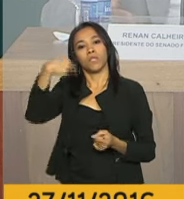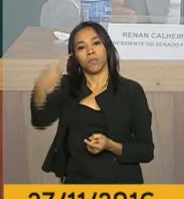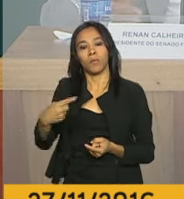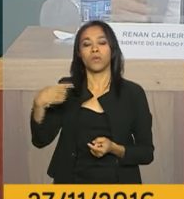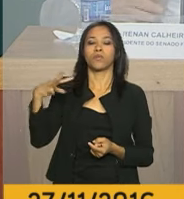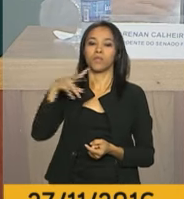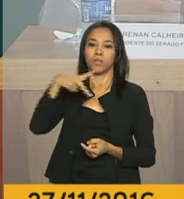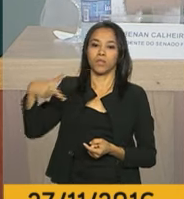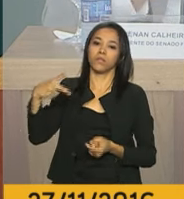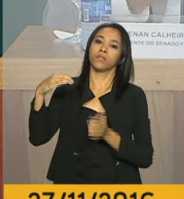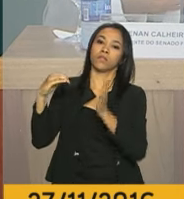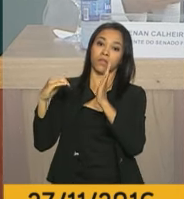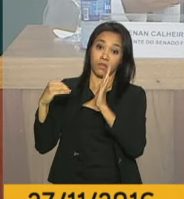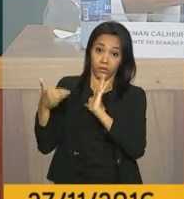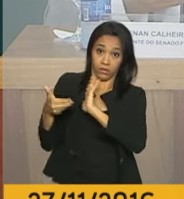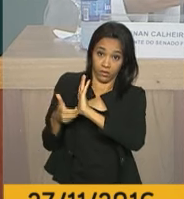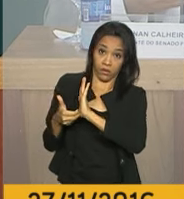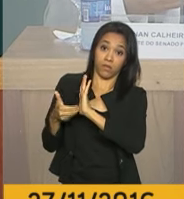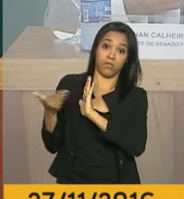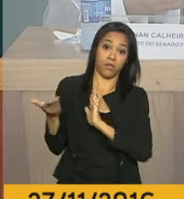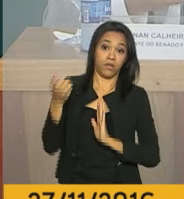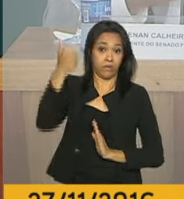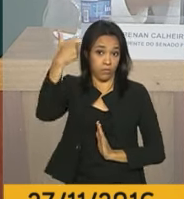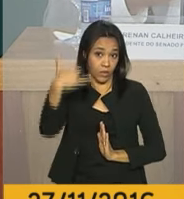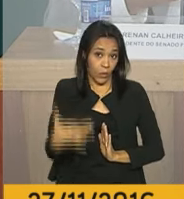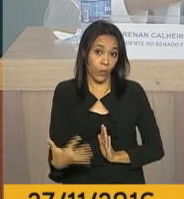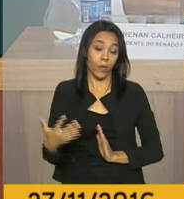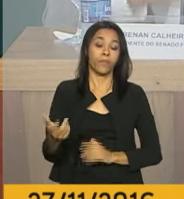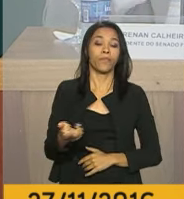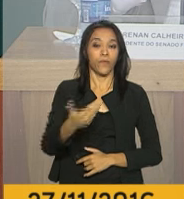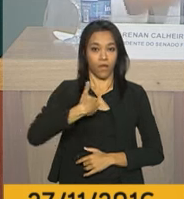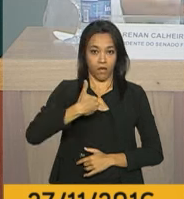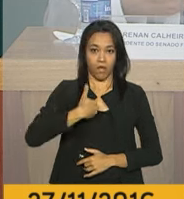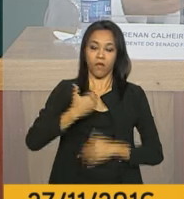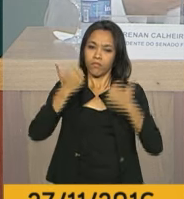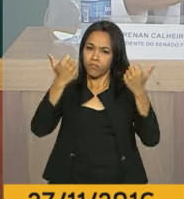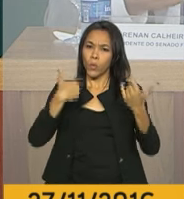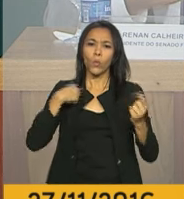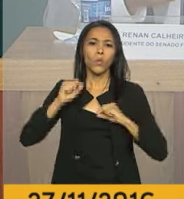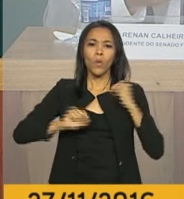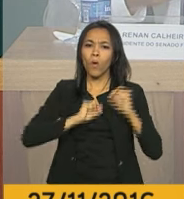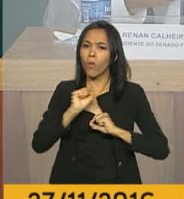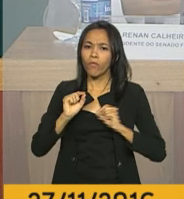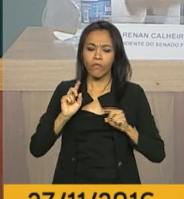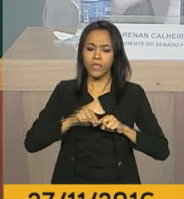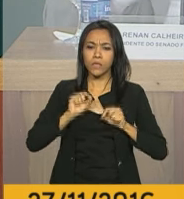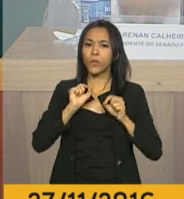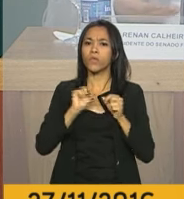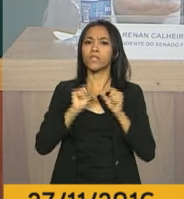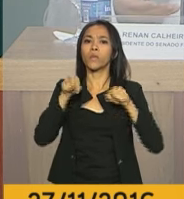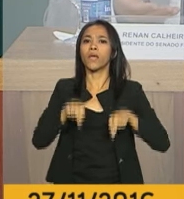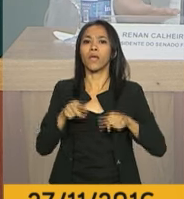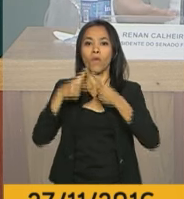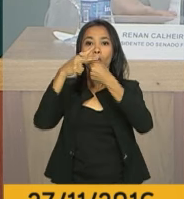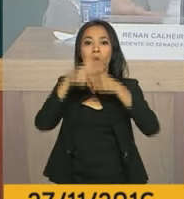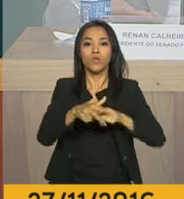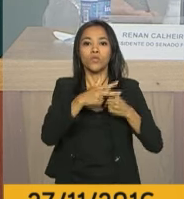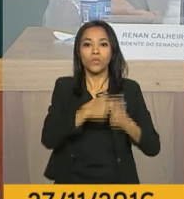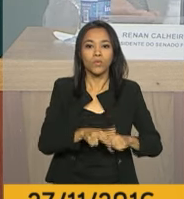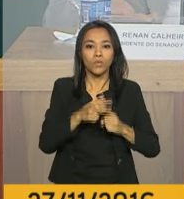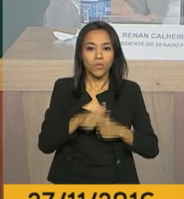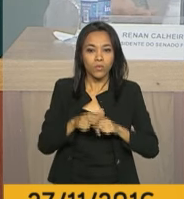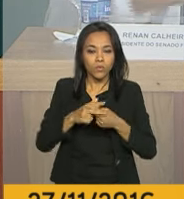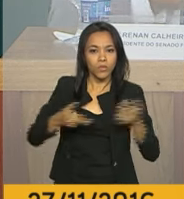Maia, nós aqui estamos fazendo um acordo, um ajuste